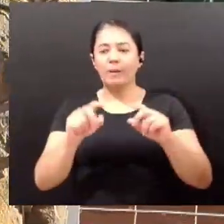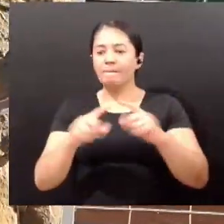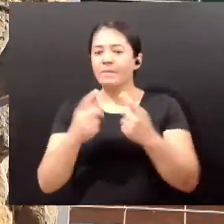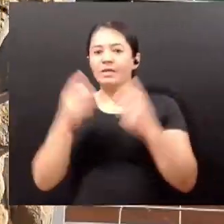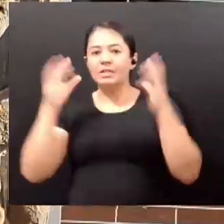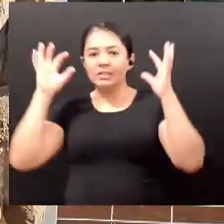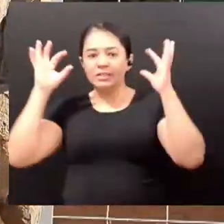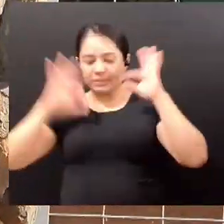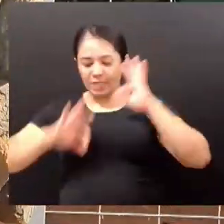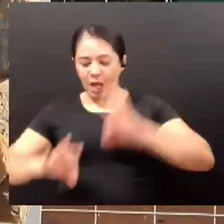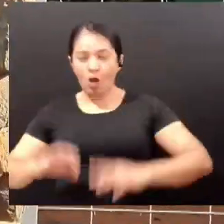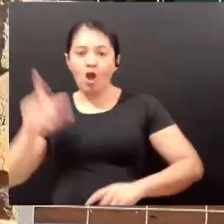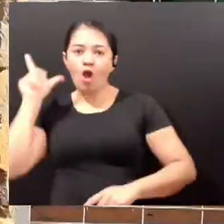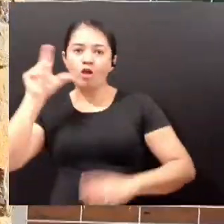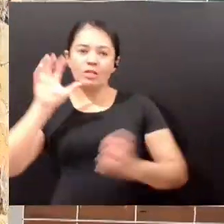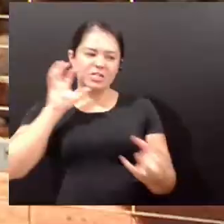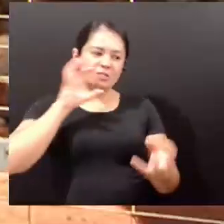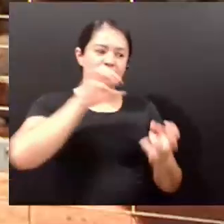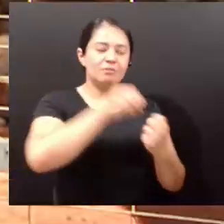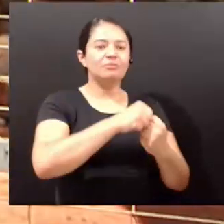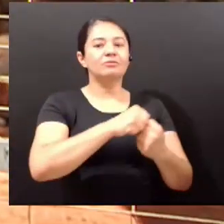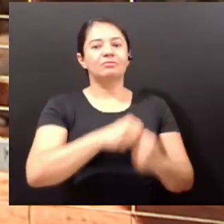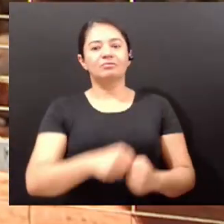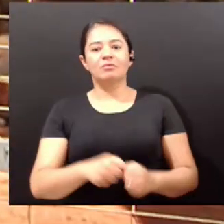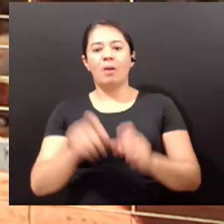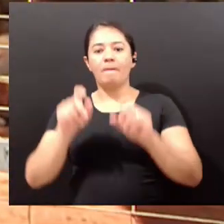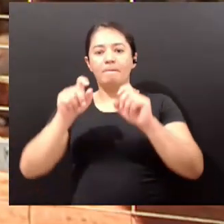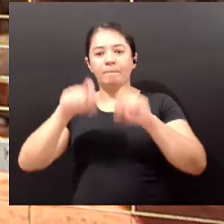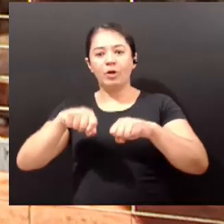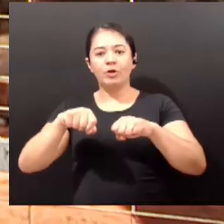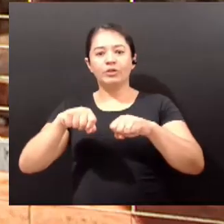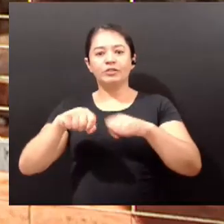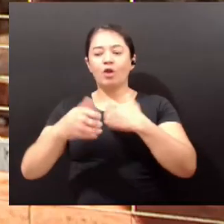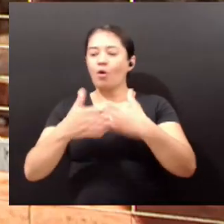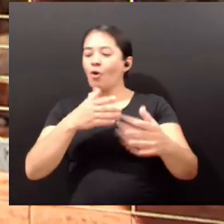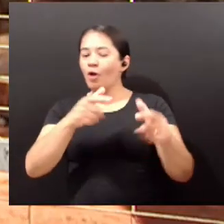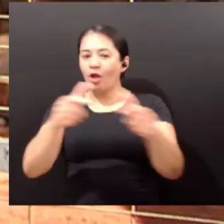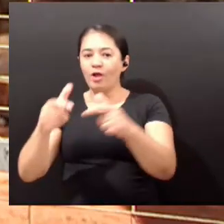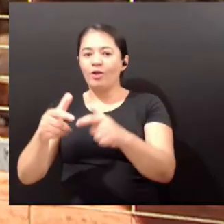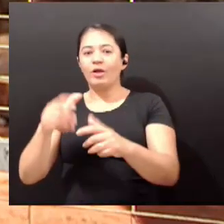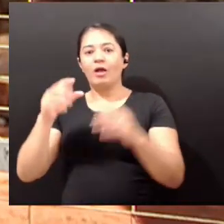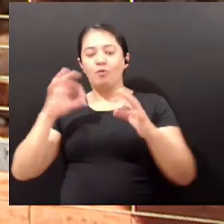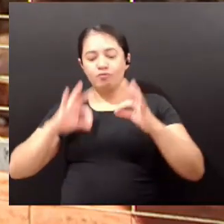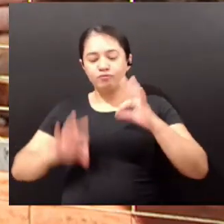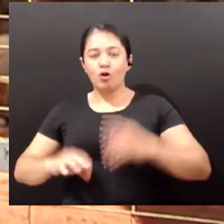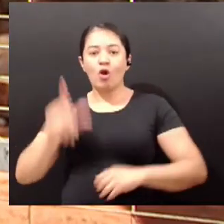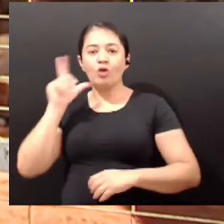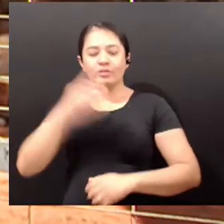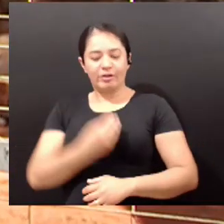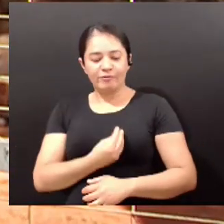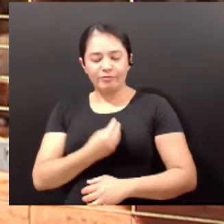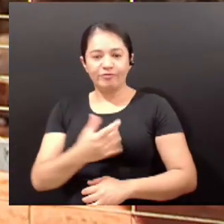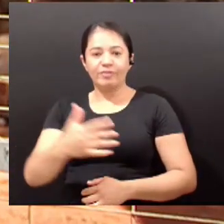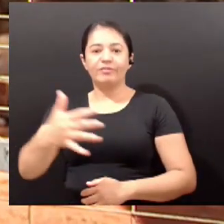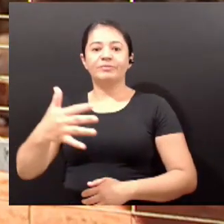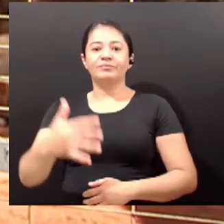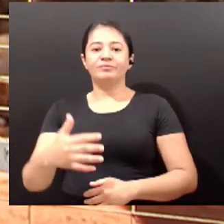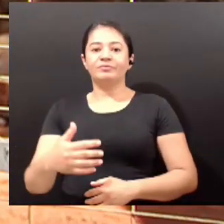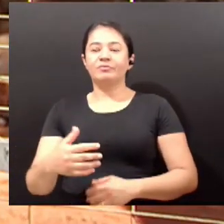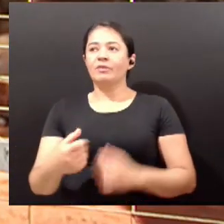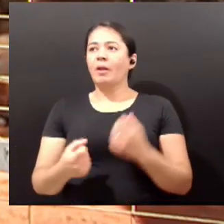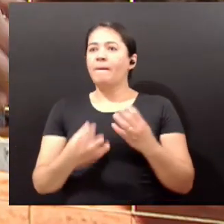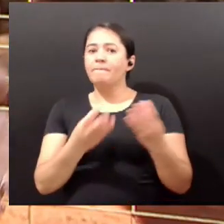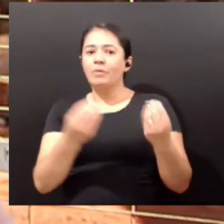Então, pode estar onde for que ela sobrevive. E muitos registros de câmera, hoje, né,